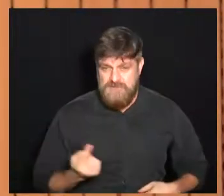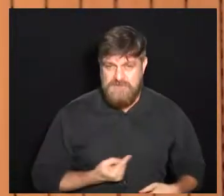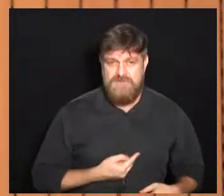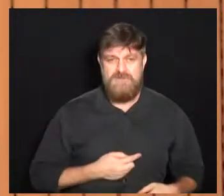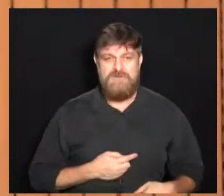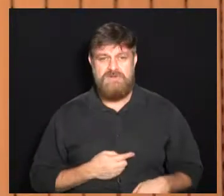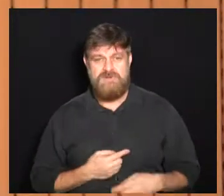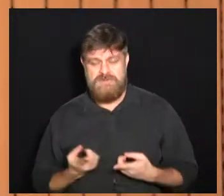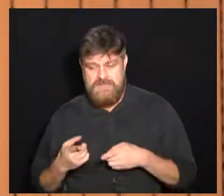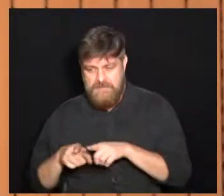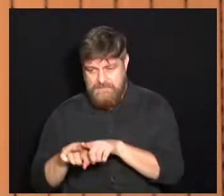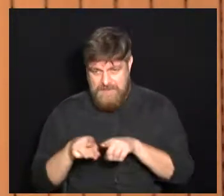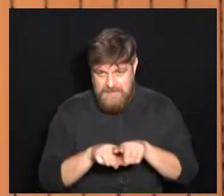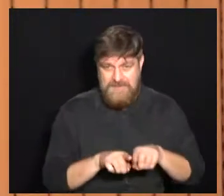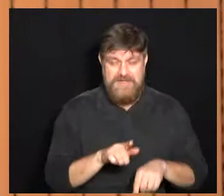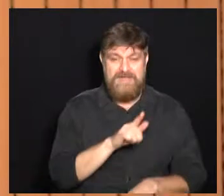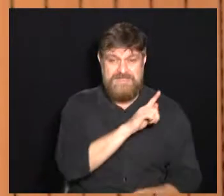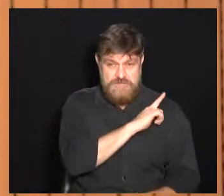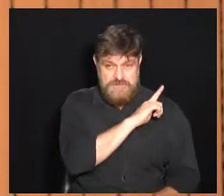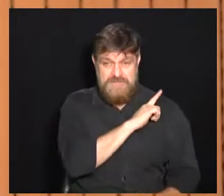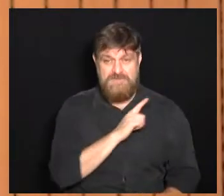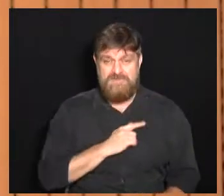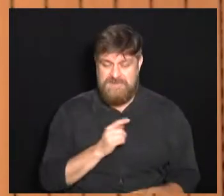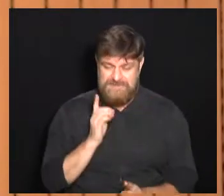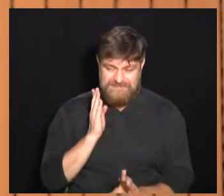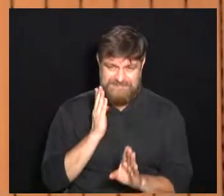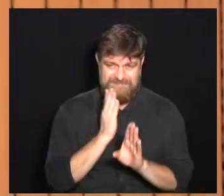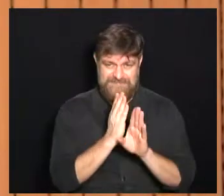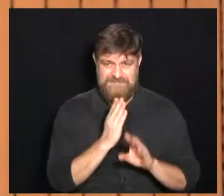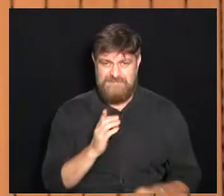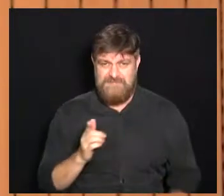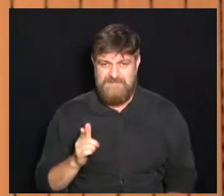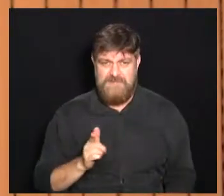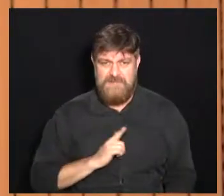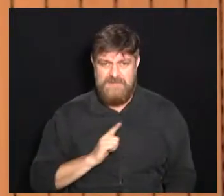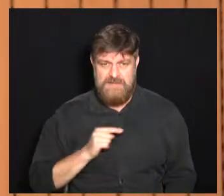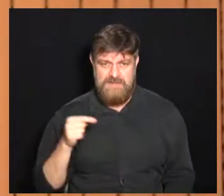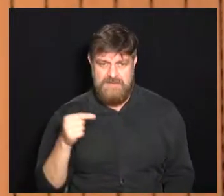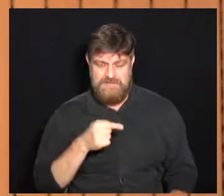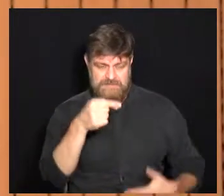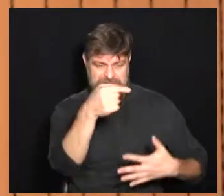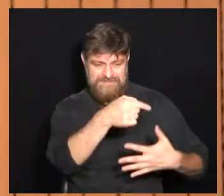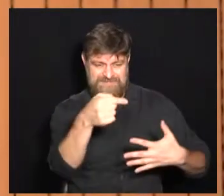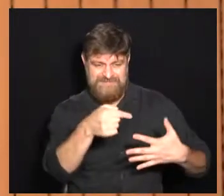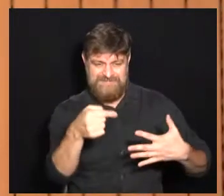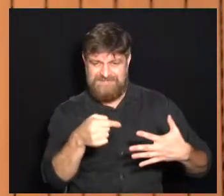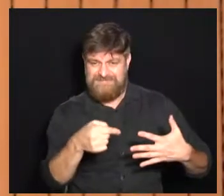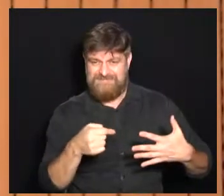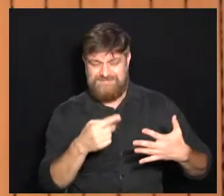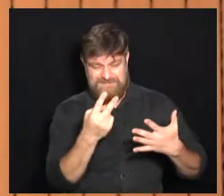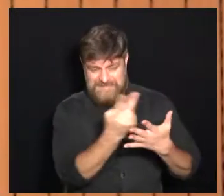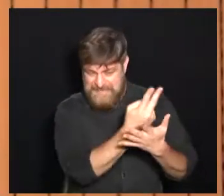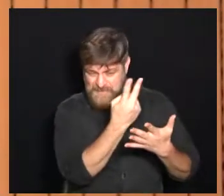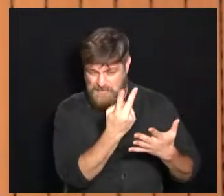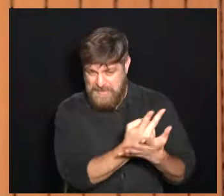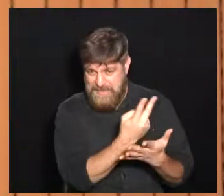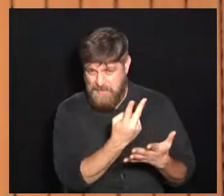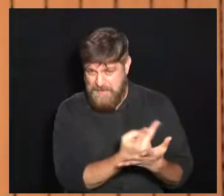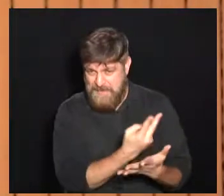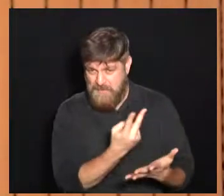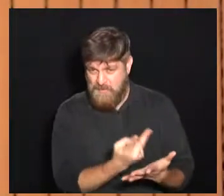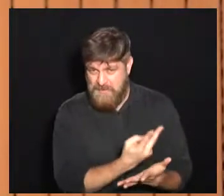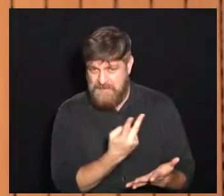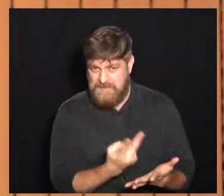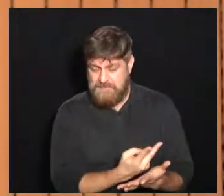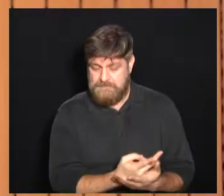as nossas cogestoras, foram detectadas algumas irregularidades.